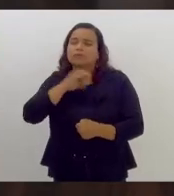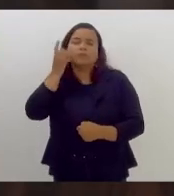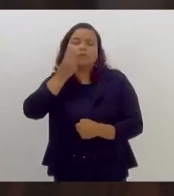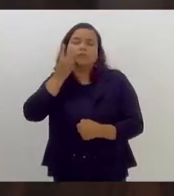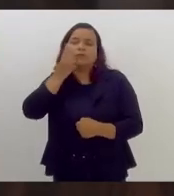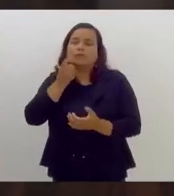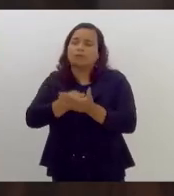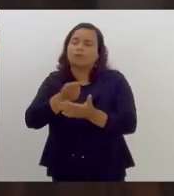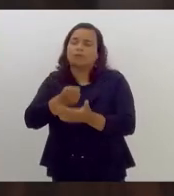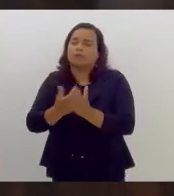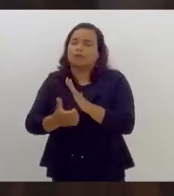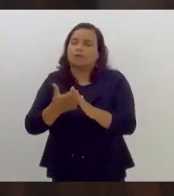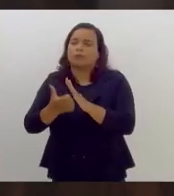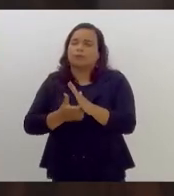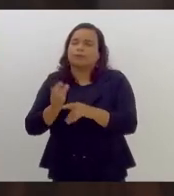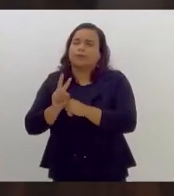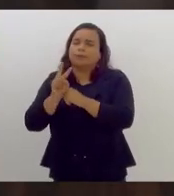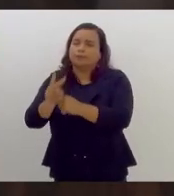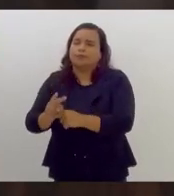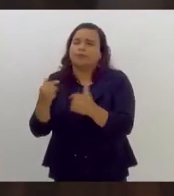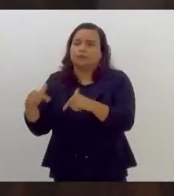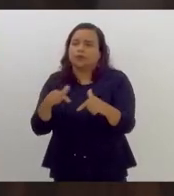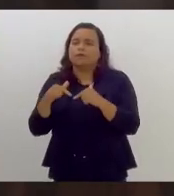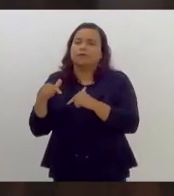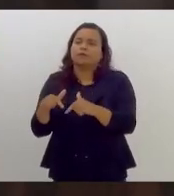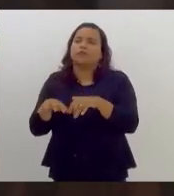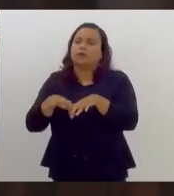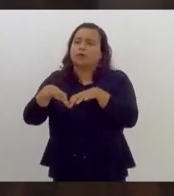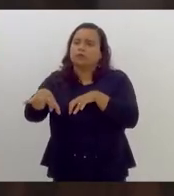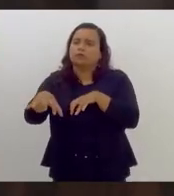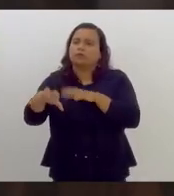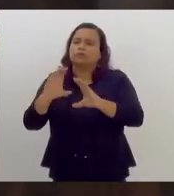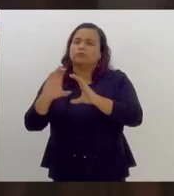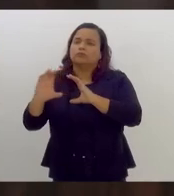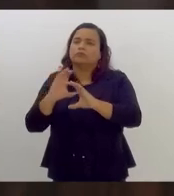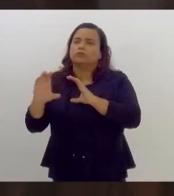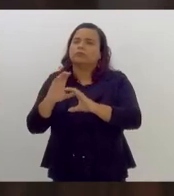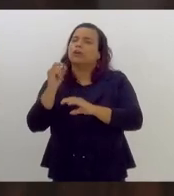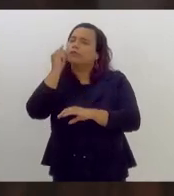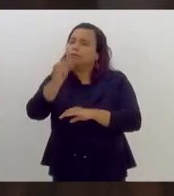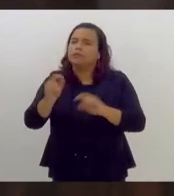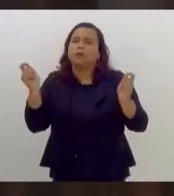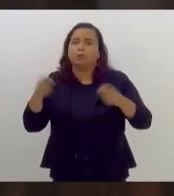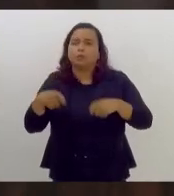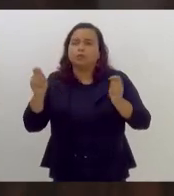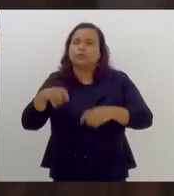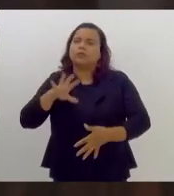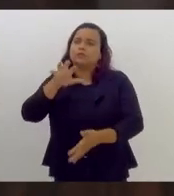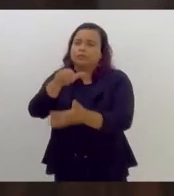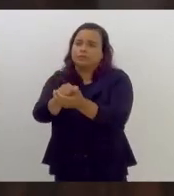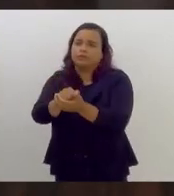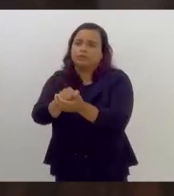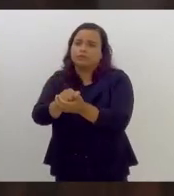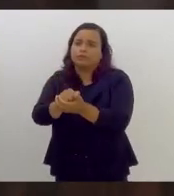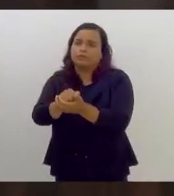que obriga as empresas prestadoras de serviços de telecomunicações a informarem sobre a possibilidade de aquisição